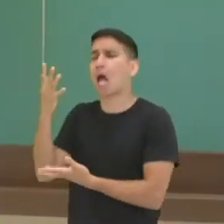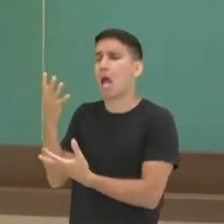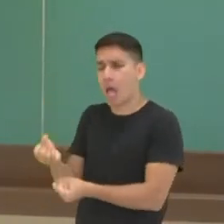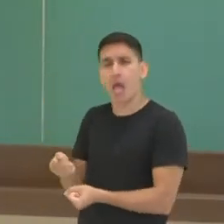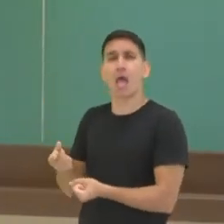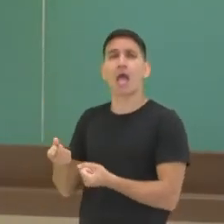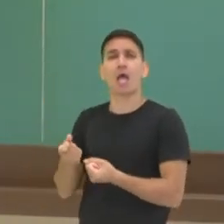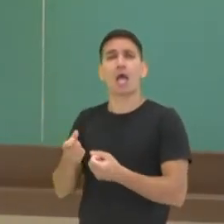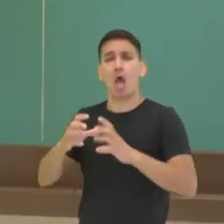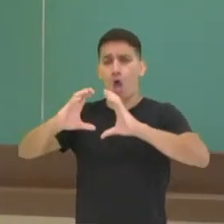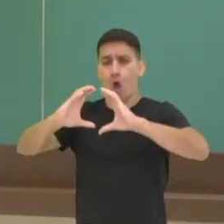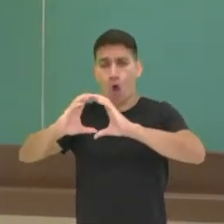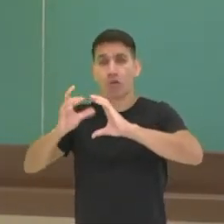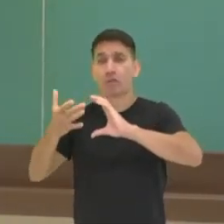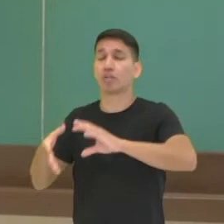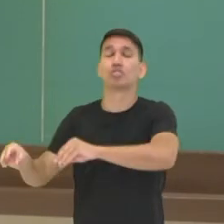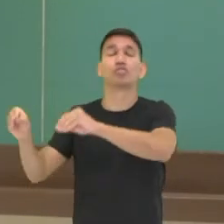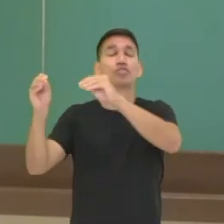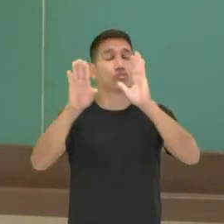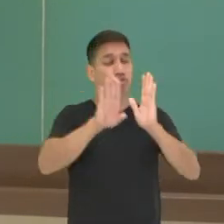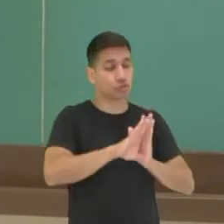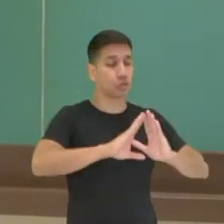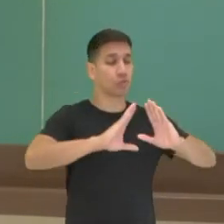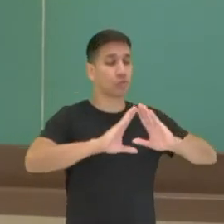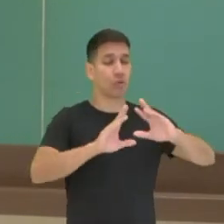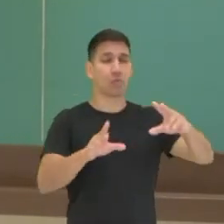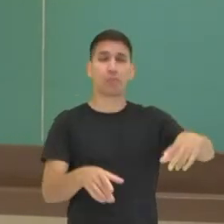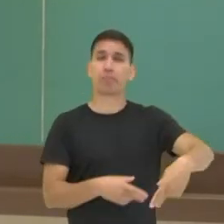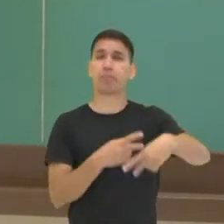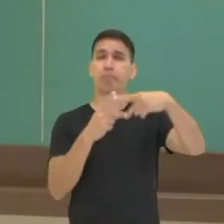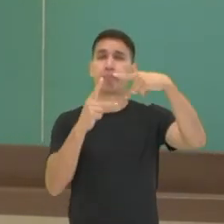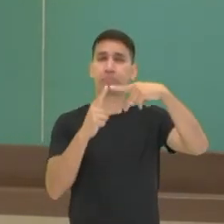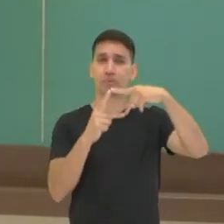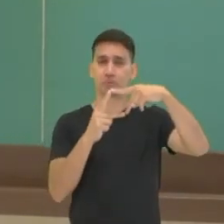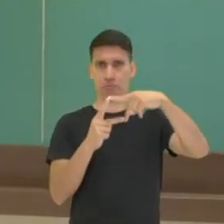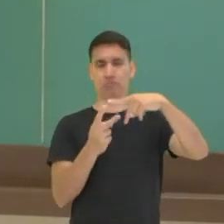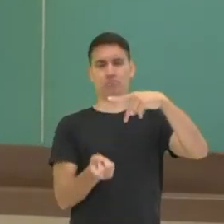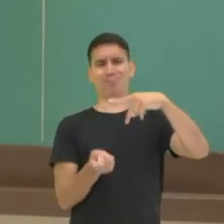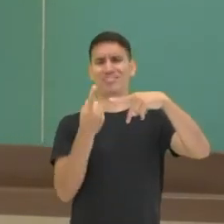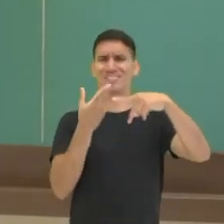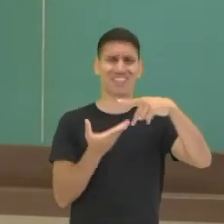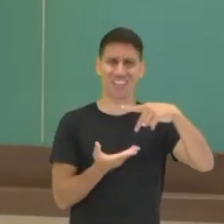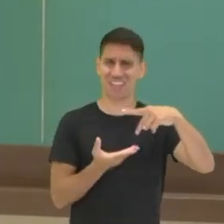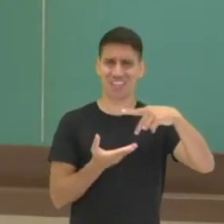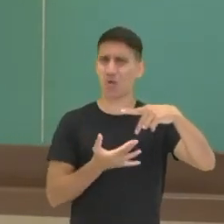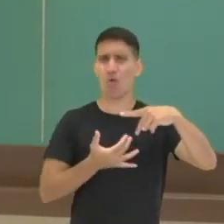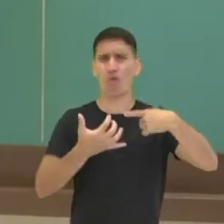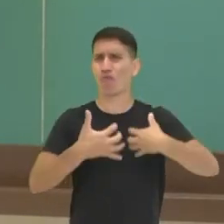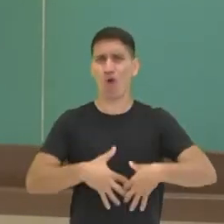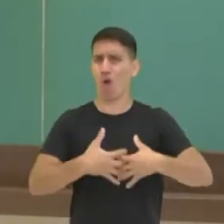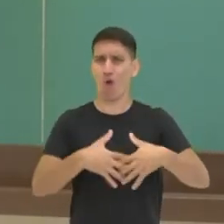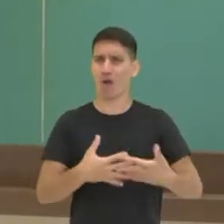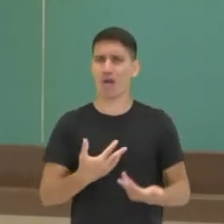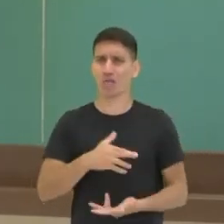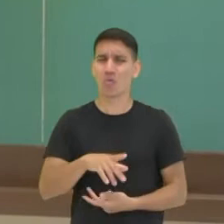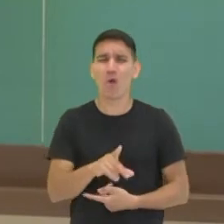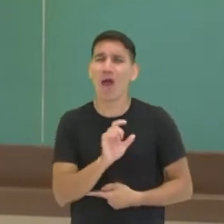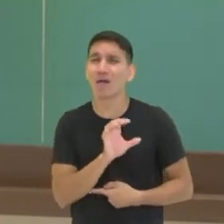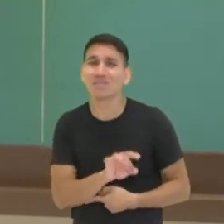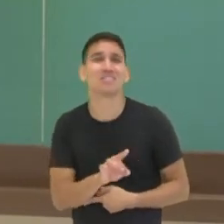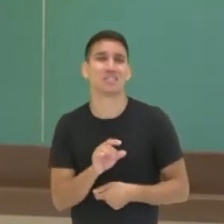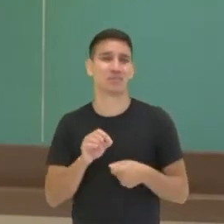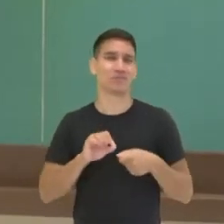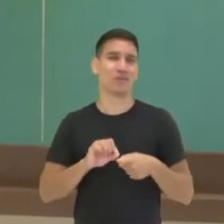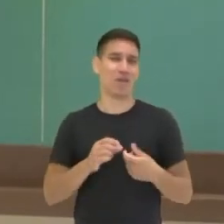redonda e de repente chegou uma coisa bem diferente, né? Chegou um quadrado, ali, um formato quadrado que não atendia a expectativa dele enquanto